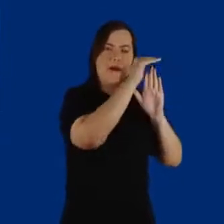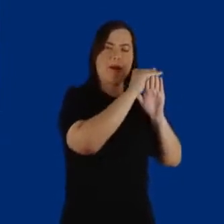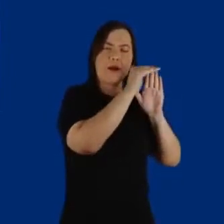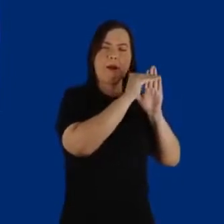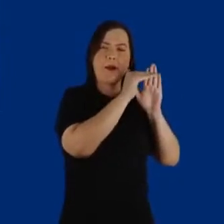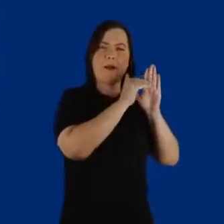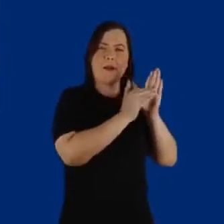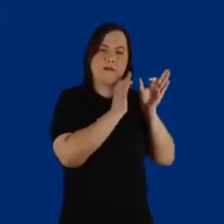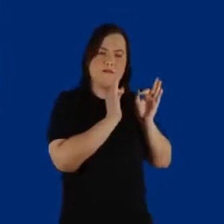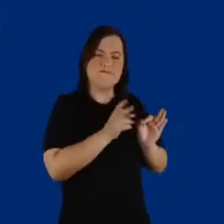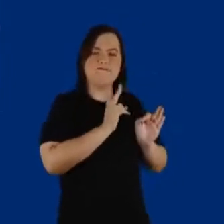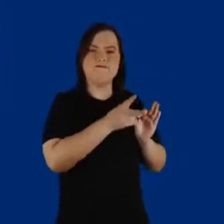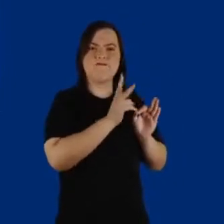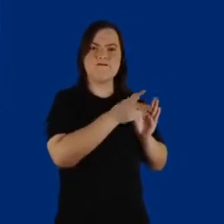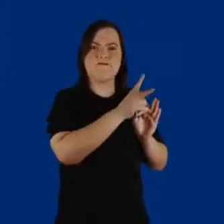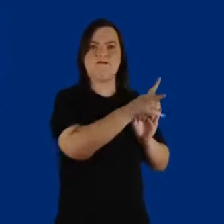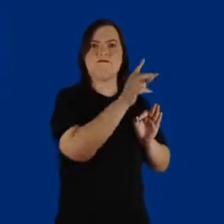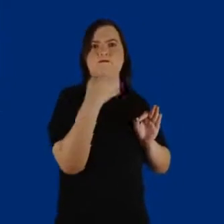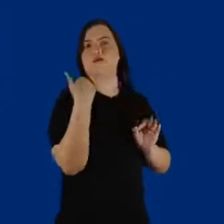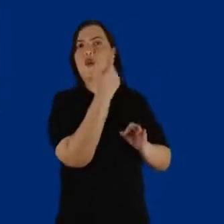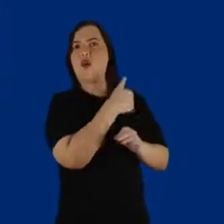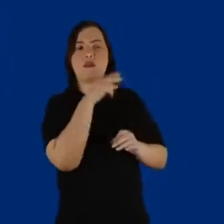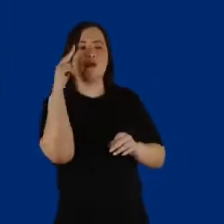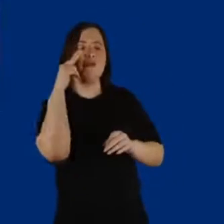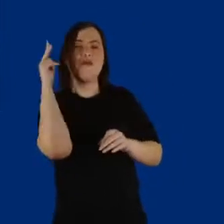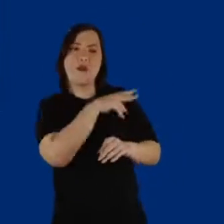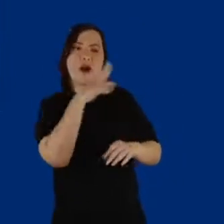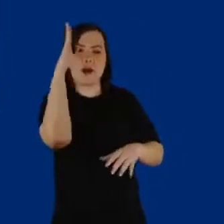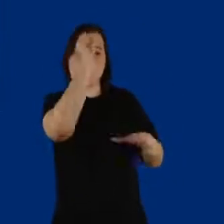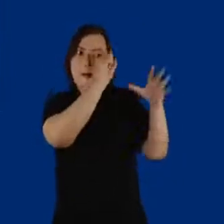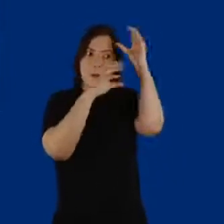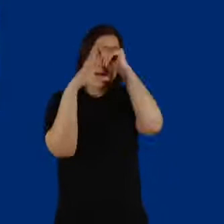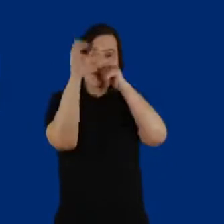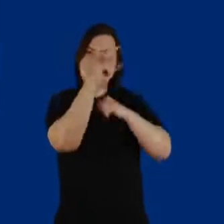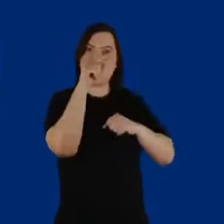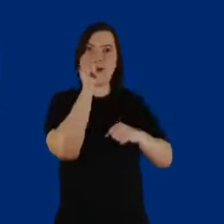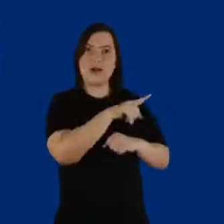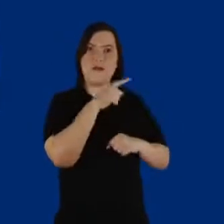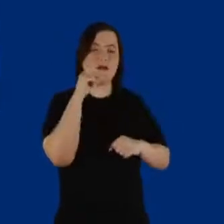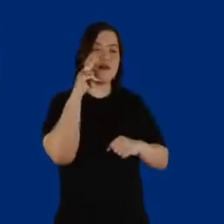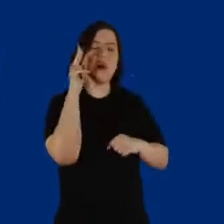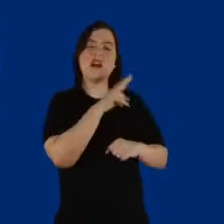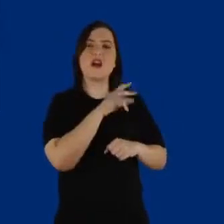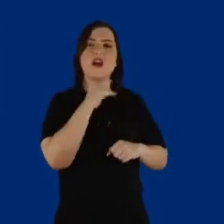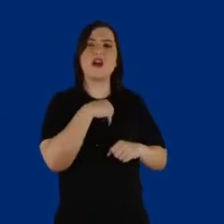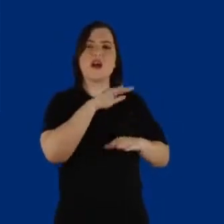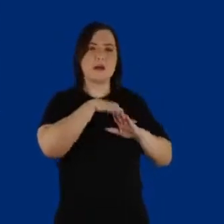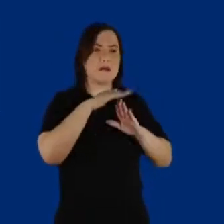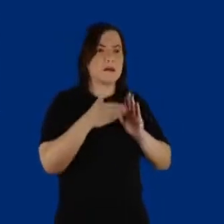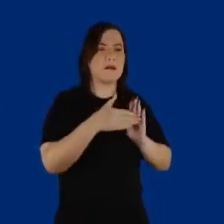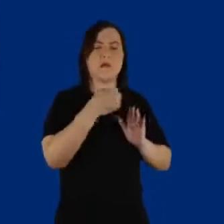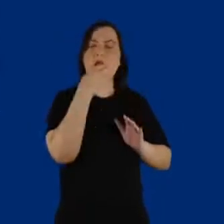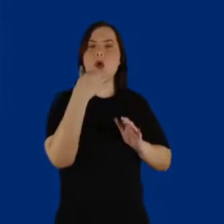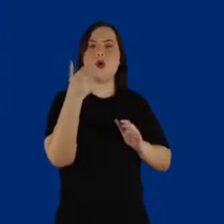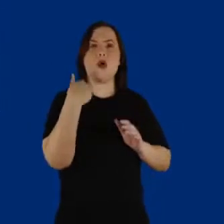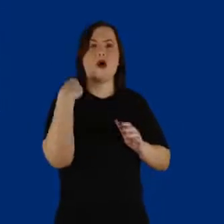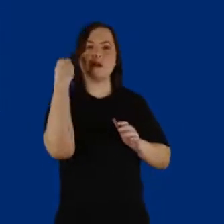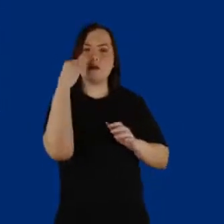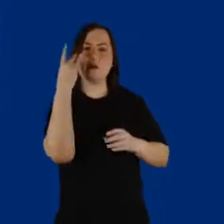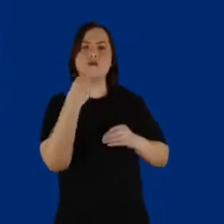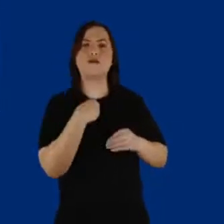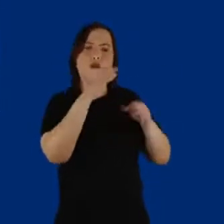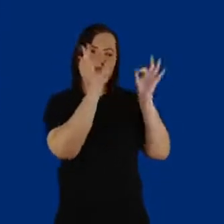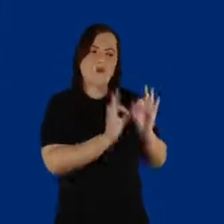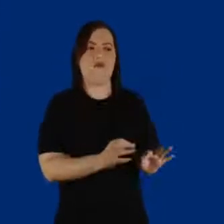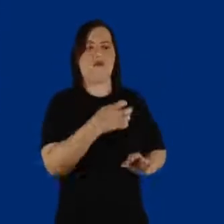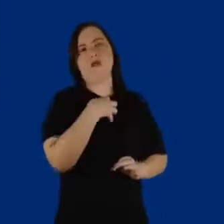com continuidade, nós temos visto, nós temos aprendido disso e temos visto que todas as boas experiências do mundo são feitas dessa